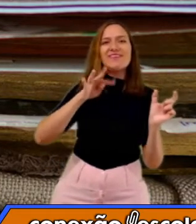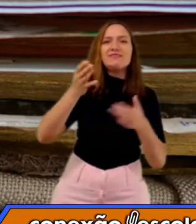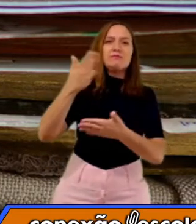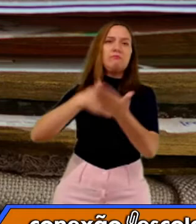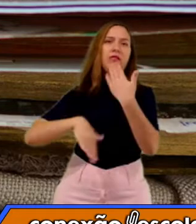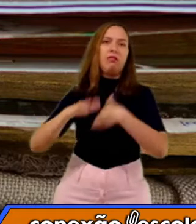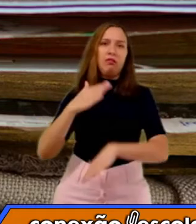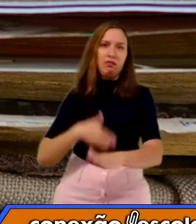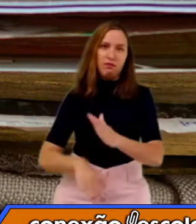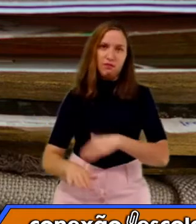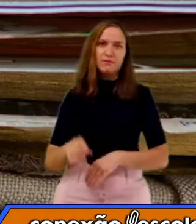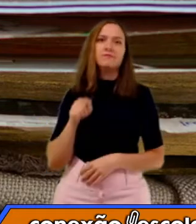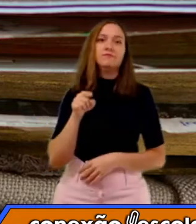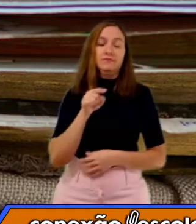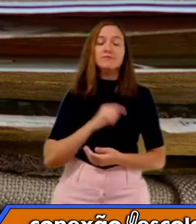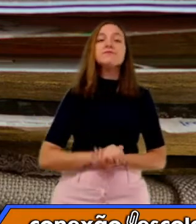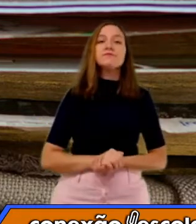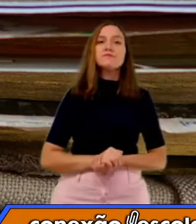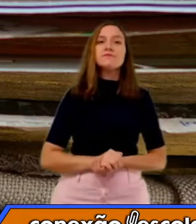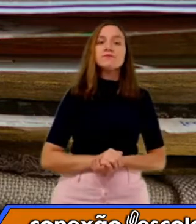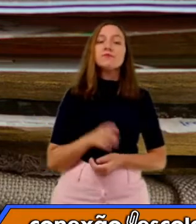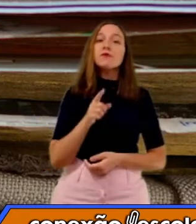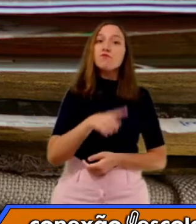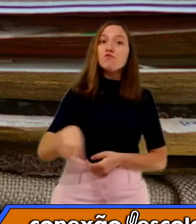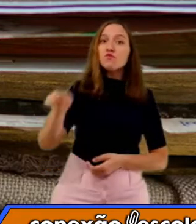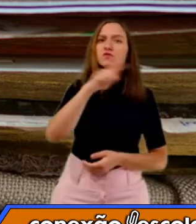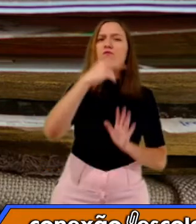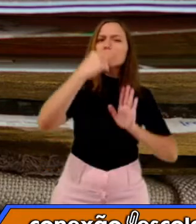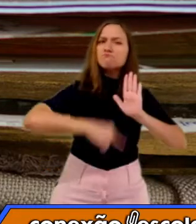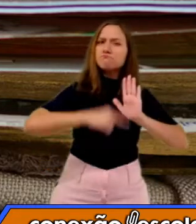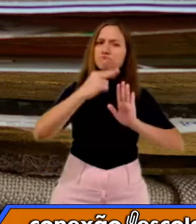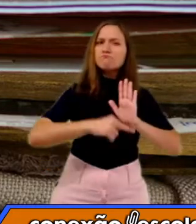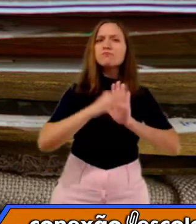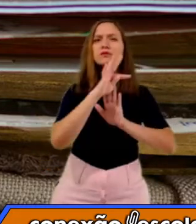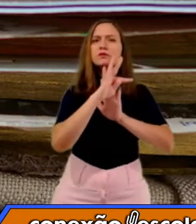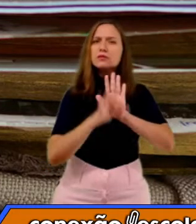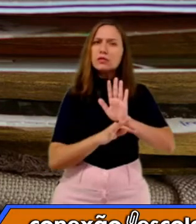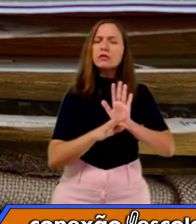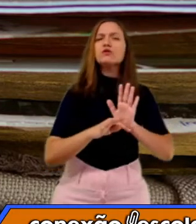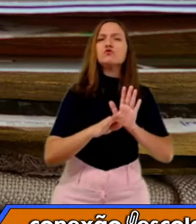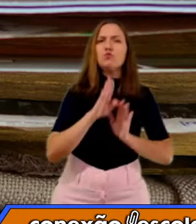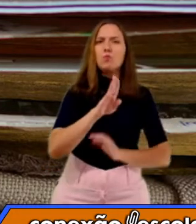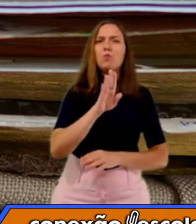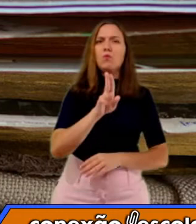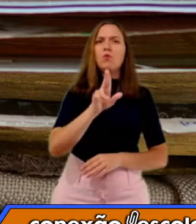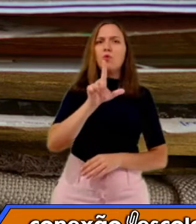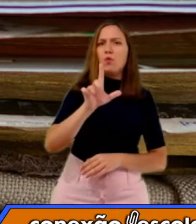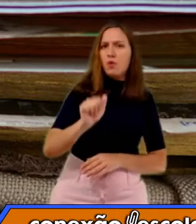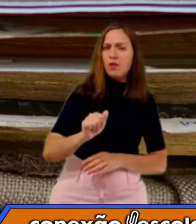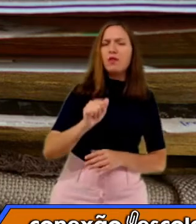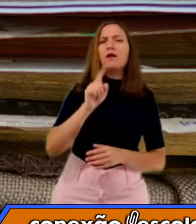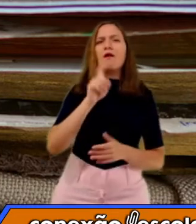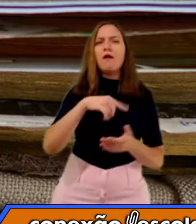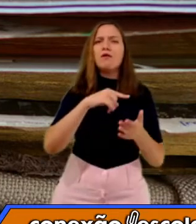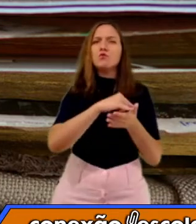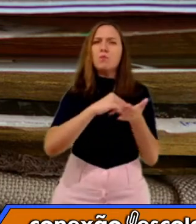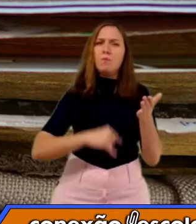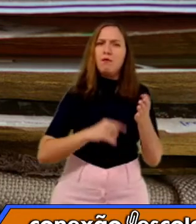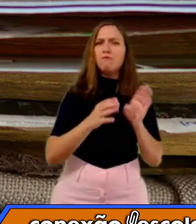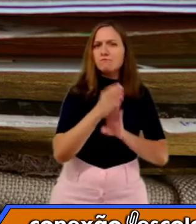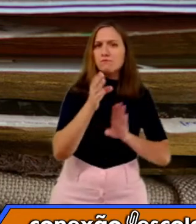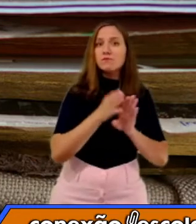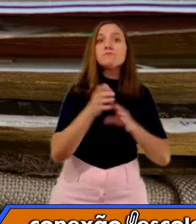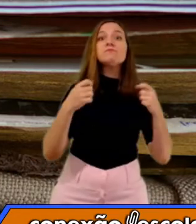Vocês, quando trabalham, às vezes, o texto que nós falamos lá da bula, primeiro nós precisamos do quê?